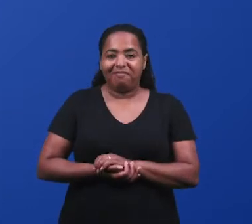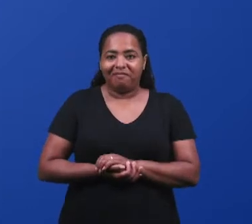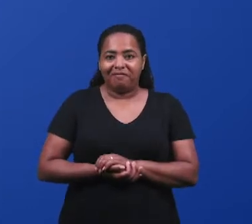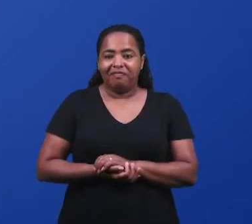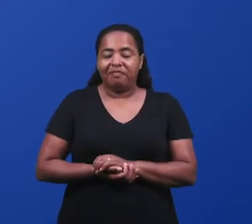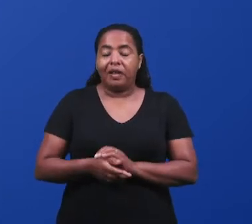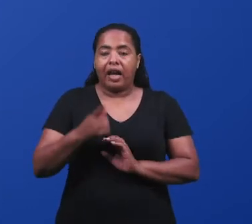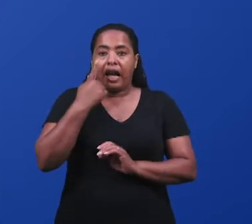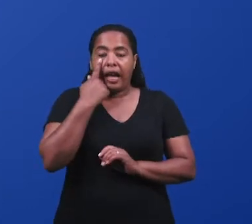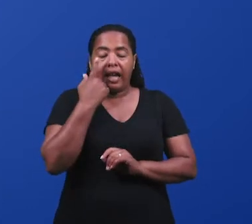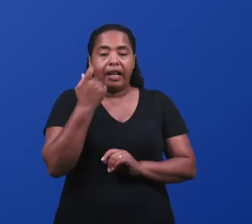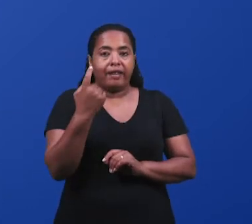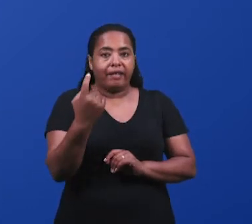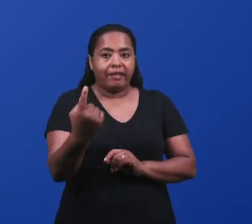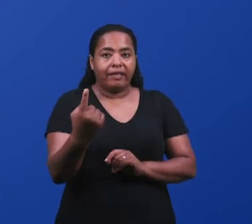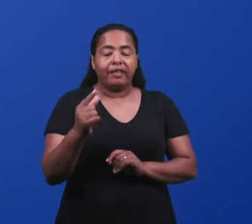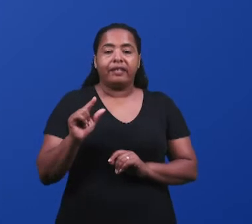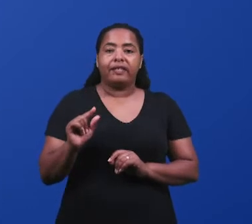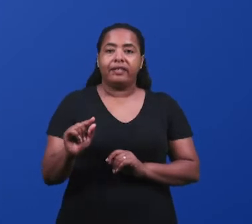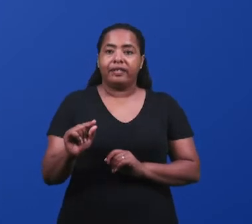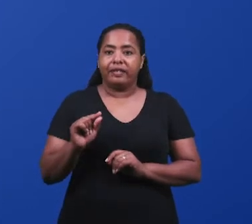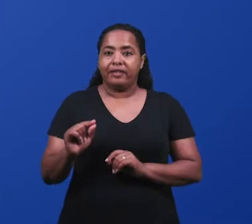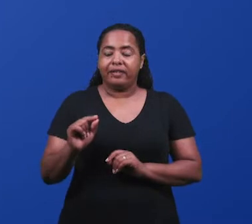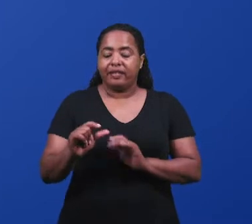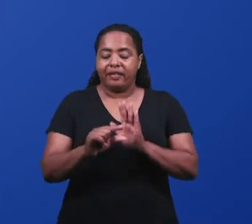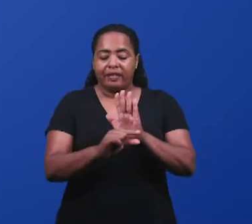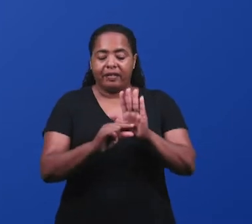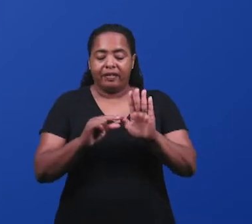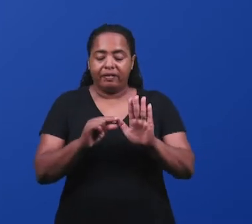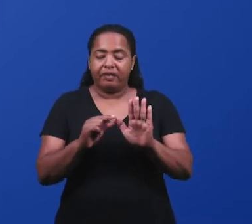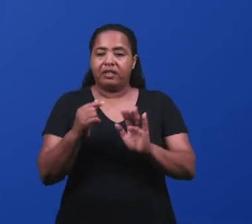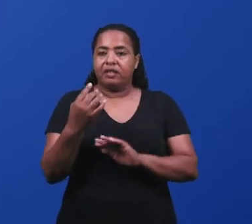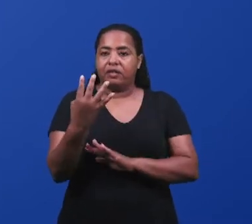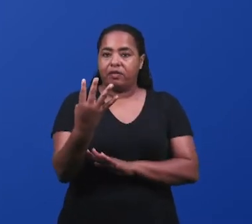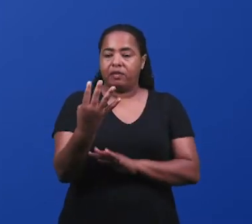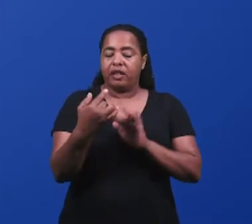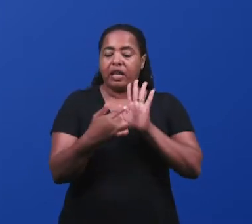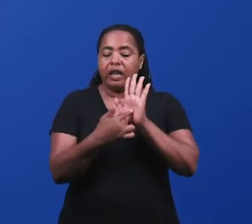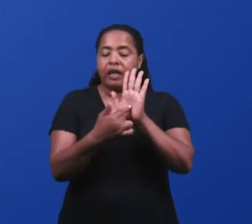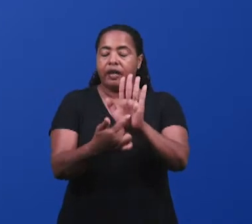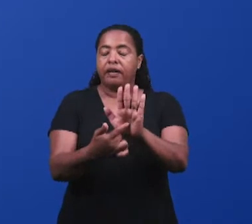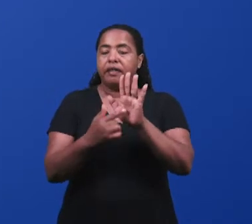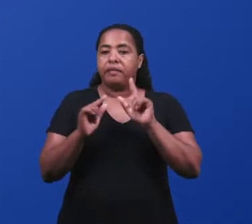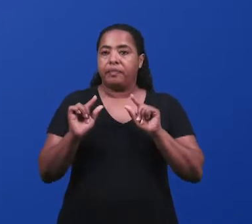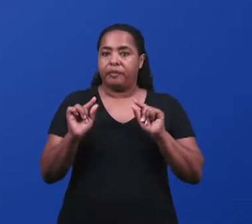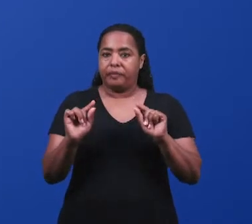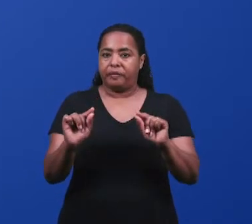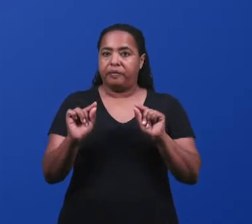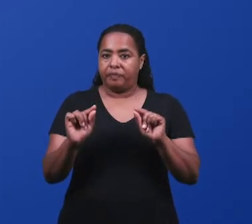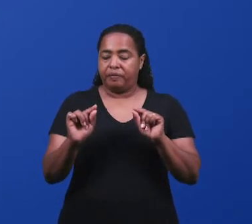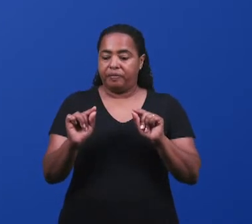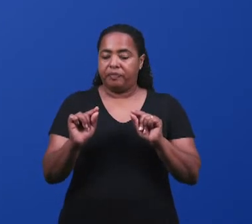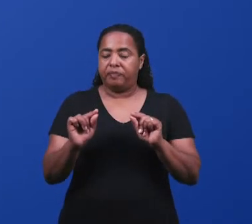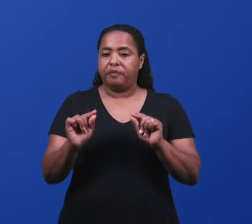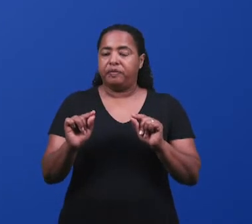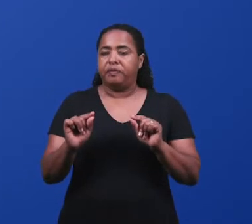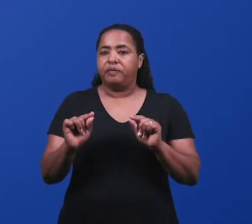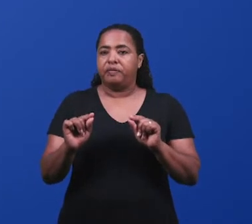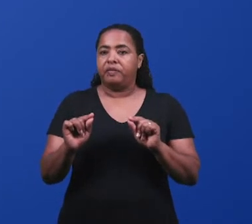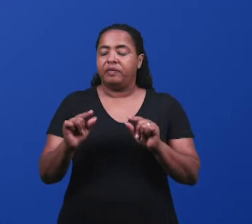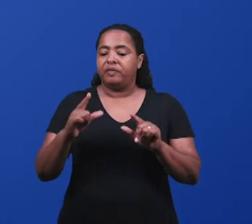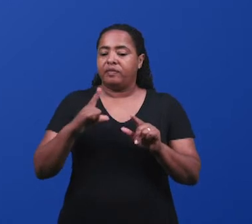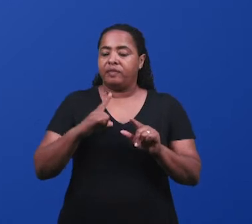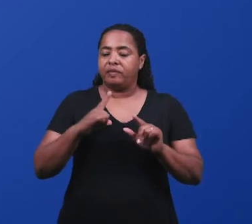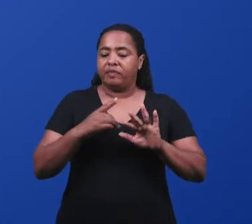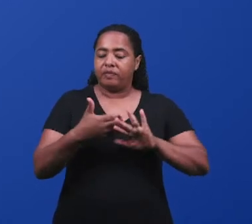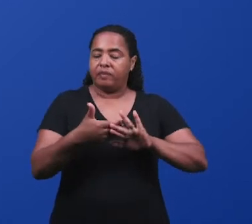Cristo. É interessante ressaltar sobre o versículo 4, que nos fala o seguinte: Haja, contudo,